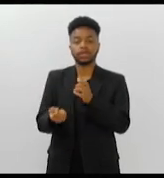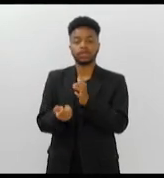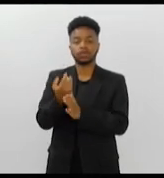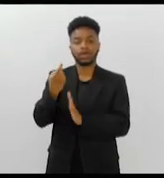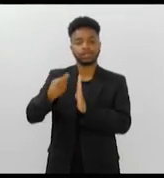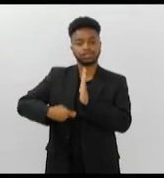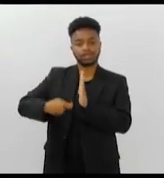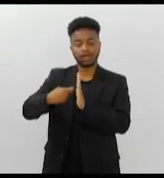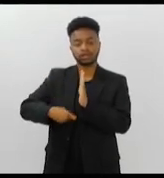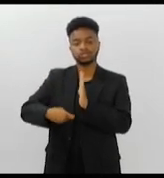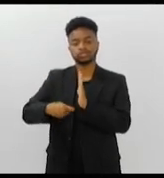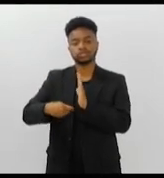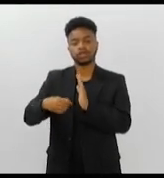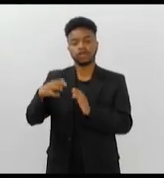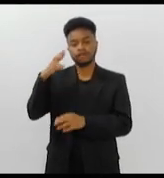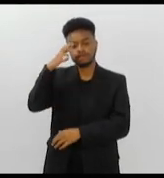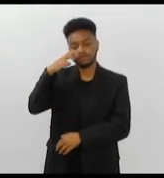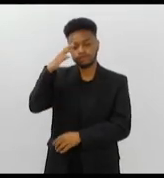fiscalização